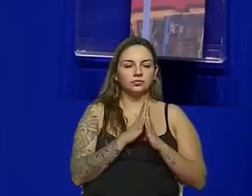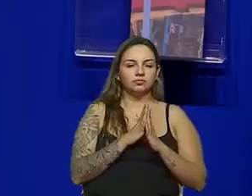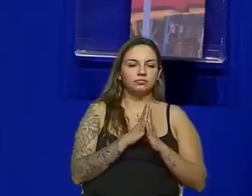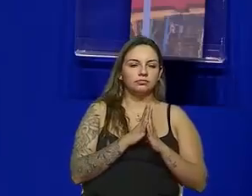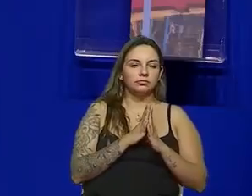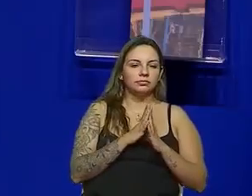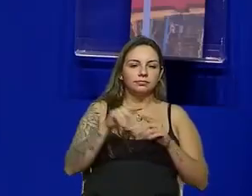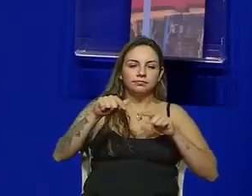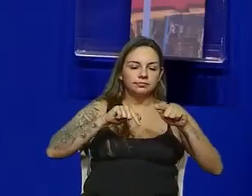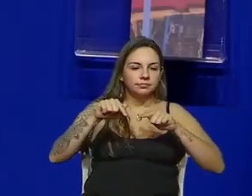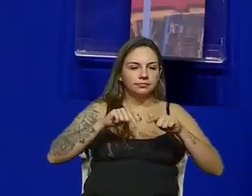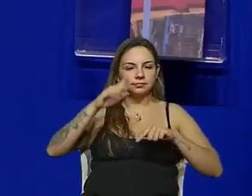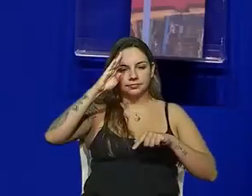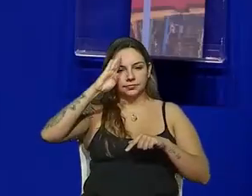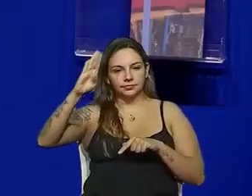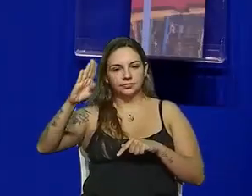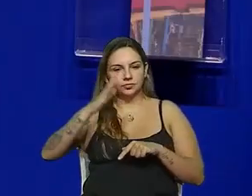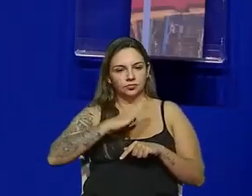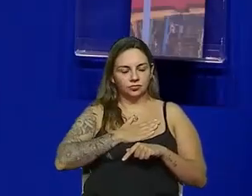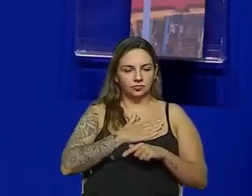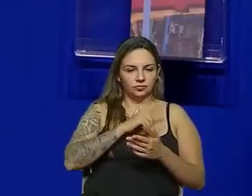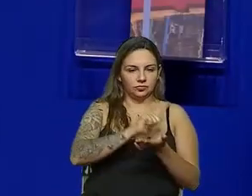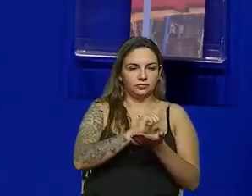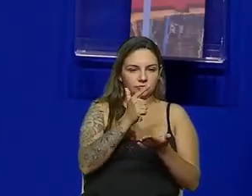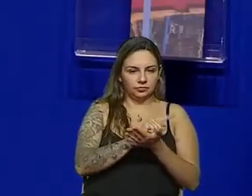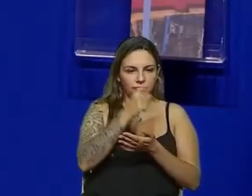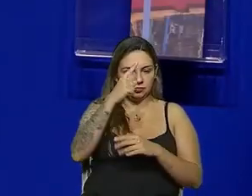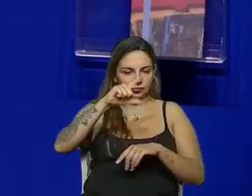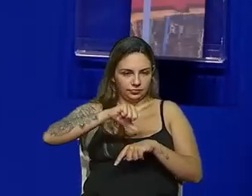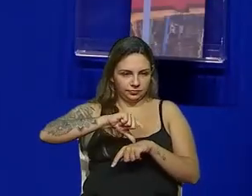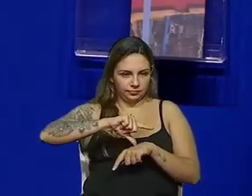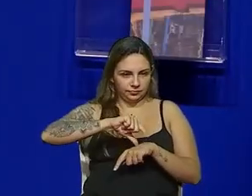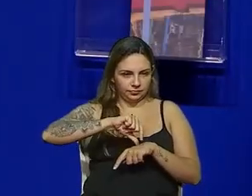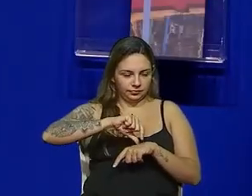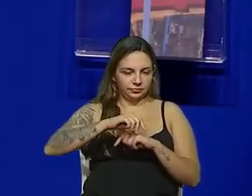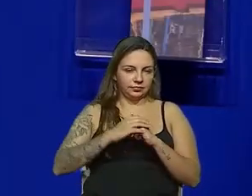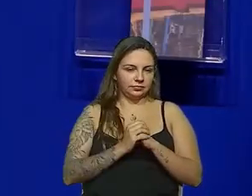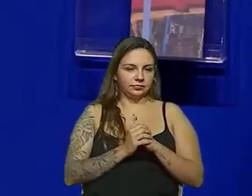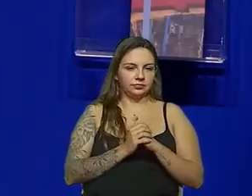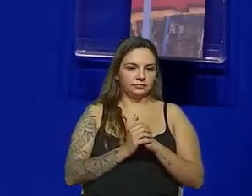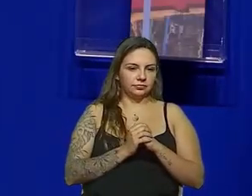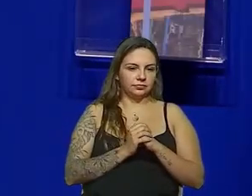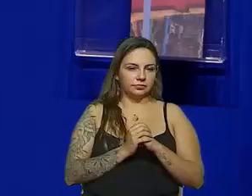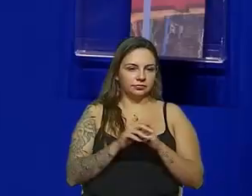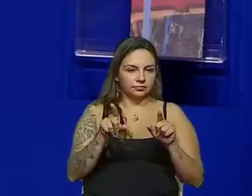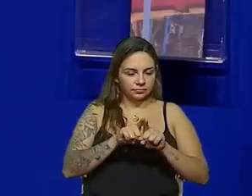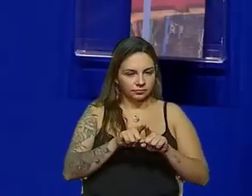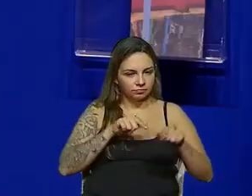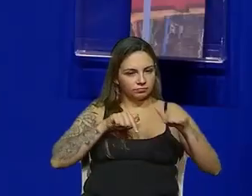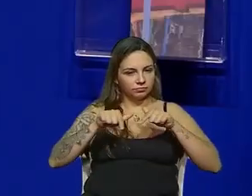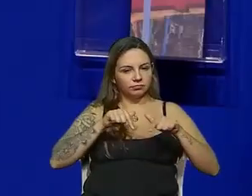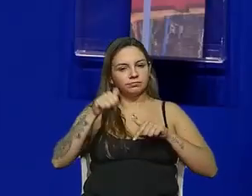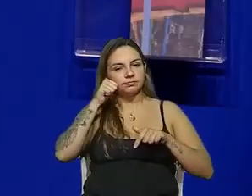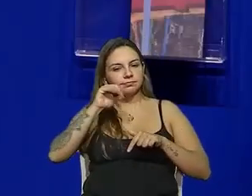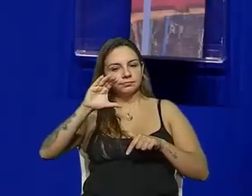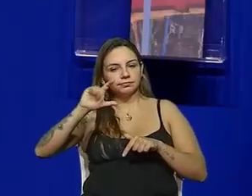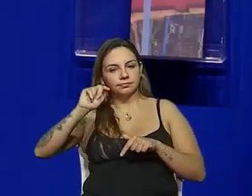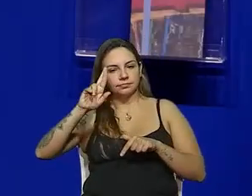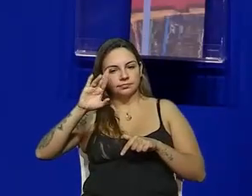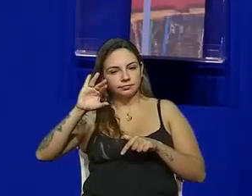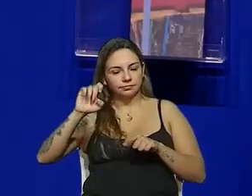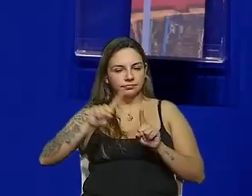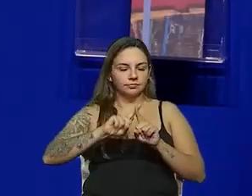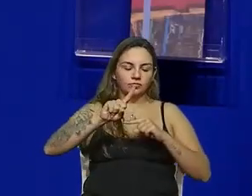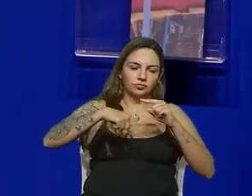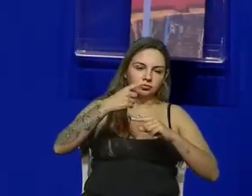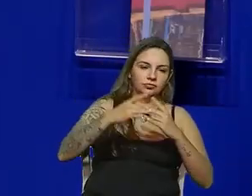O Vladimir trabalhou principalmente comigo no jornal Última Hora, era do grupo todo. Também trabalhava a Clarice,